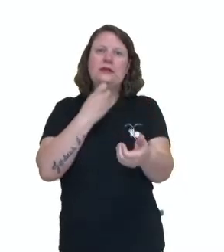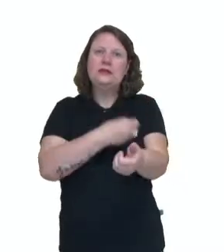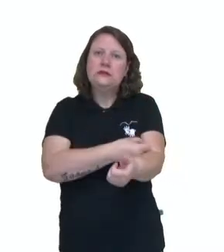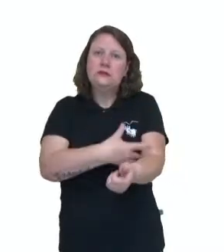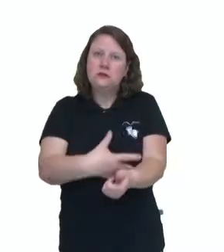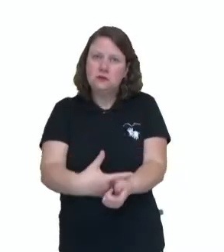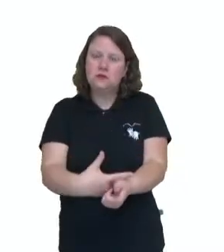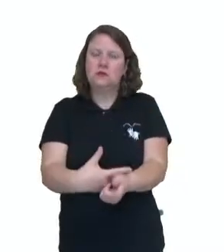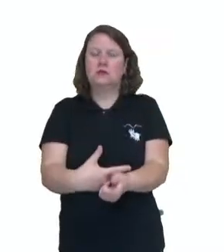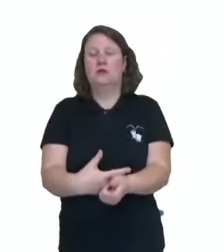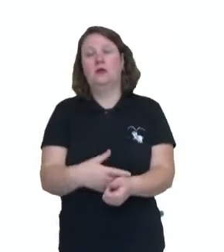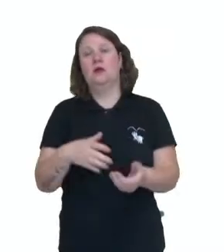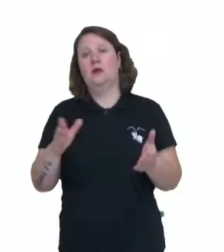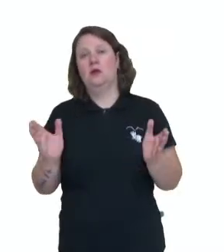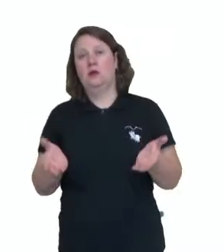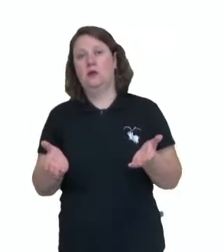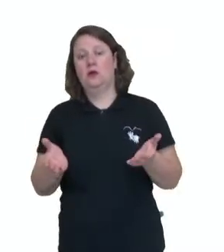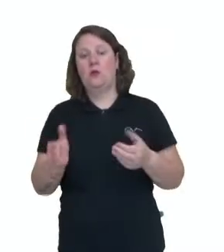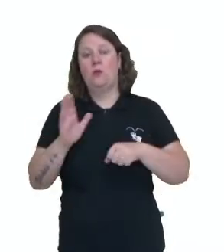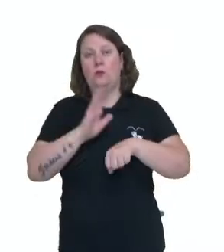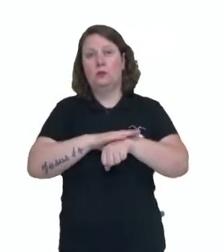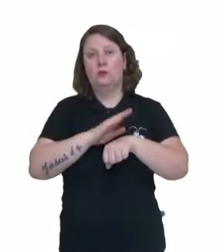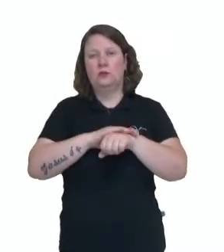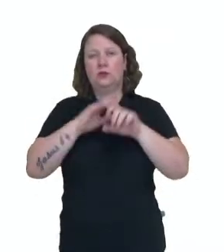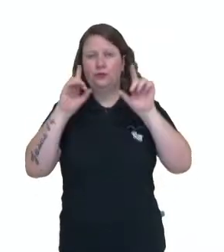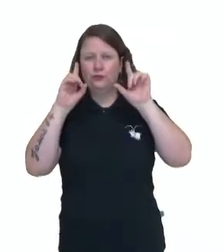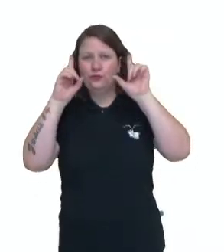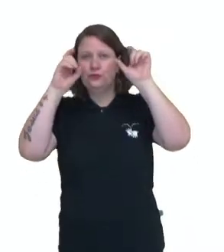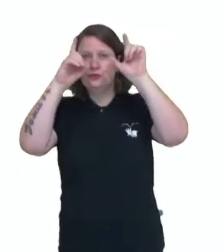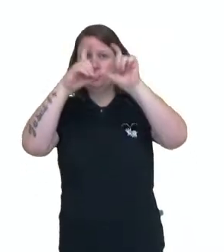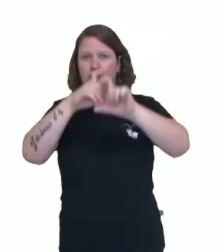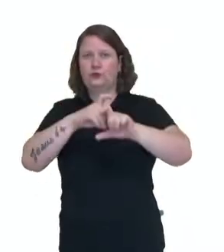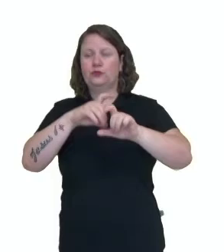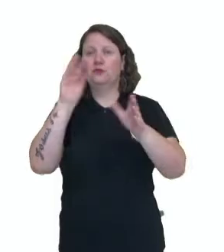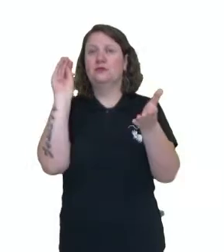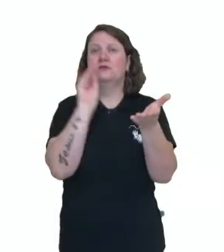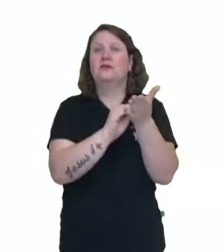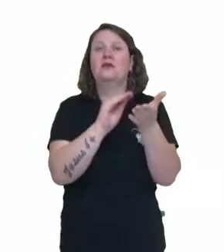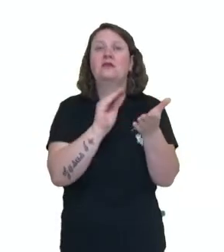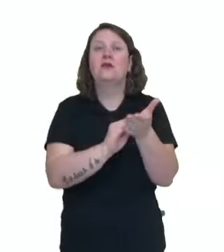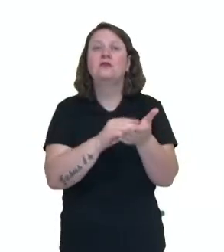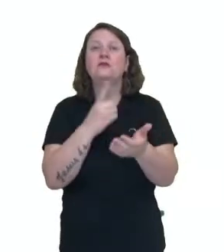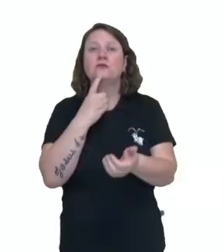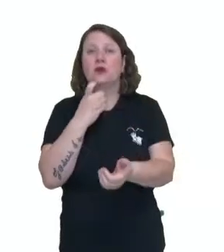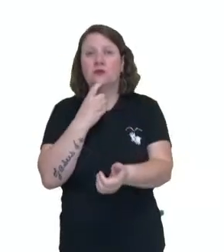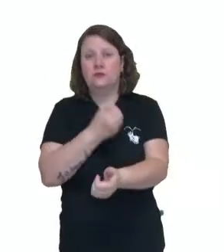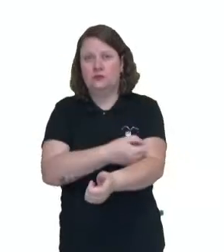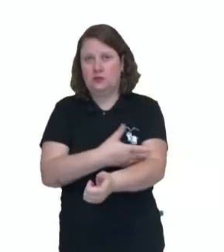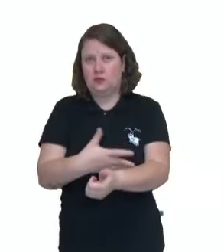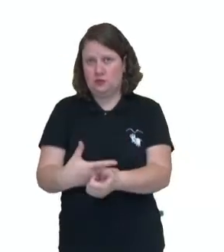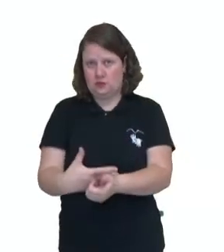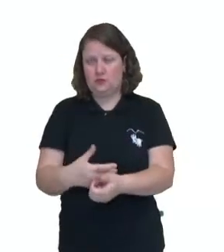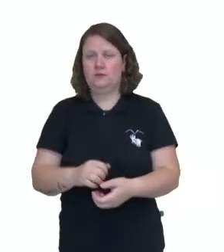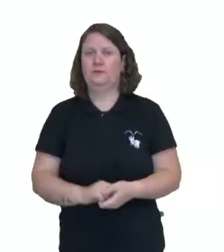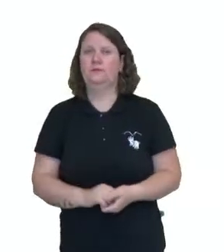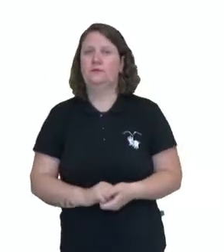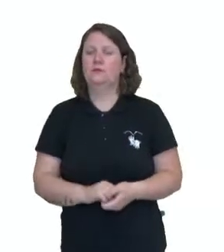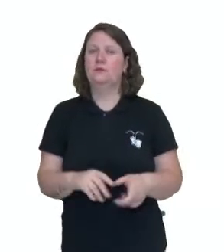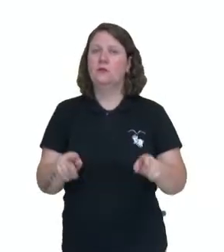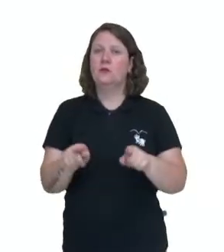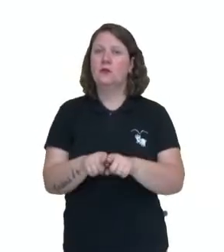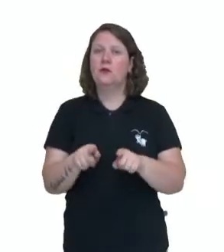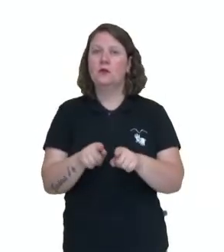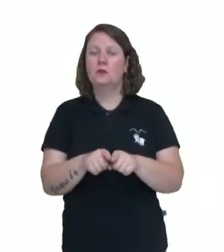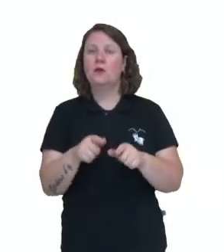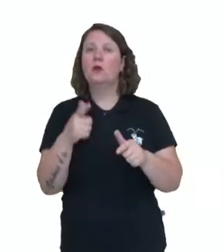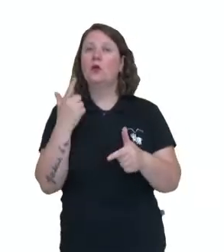que o Hemocentro passa por uma crise e precisa repor urgentemente seu estoque de sangue, comprometido pelo